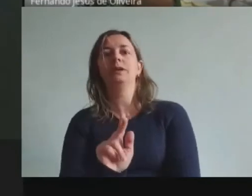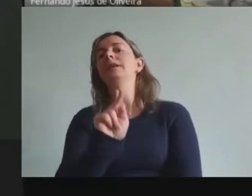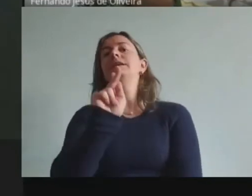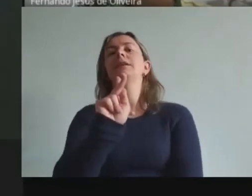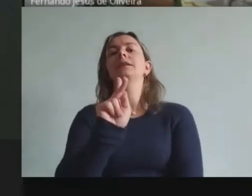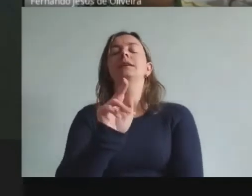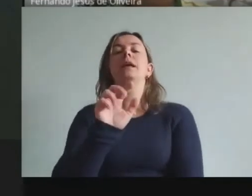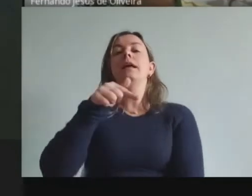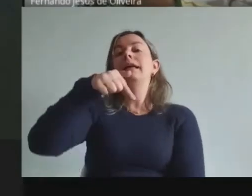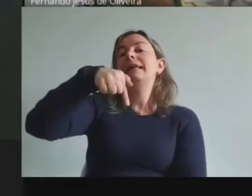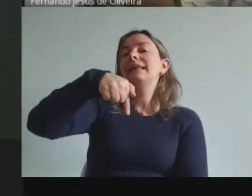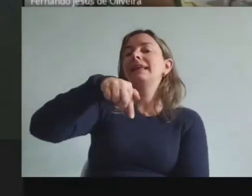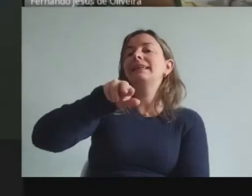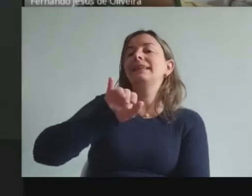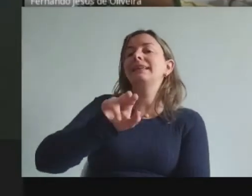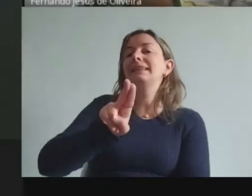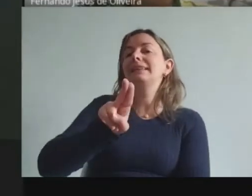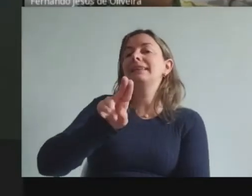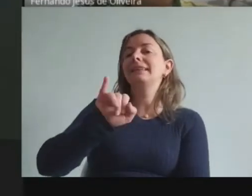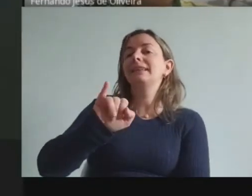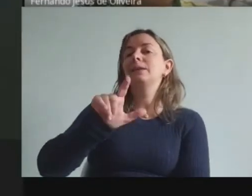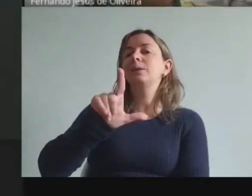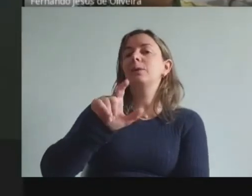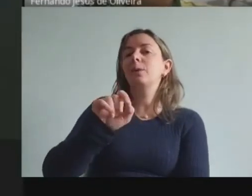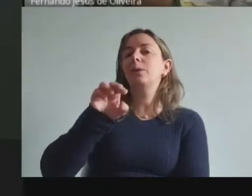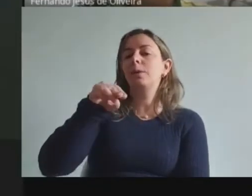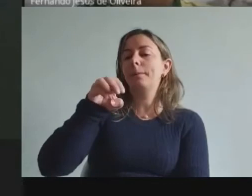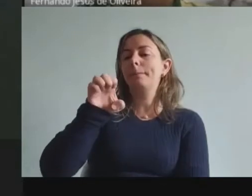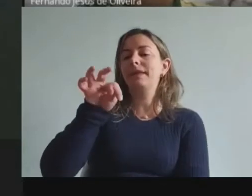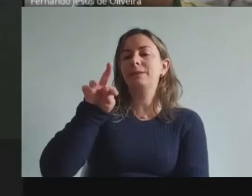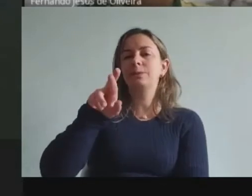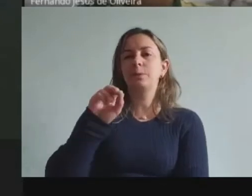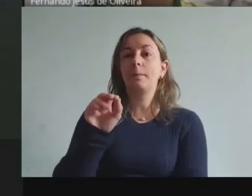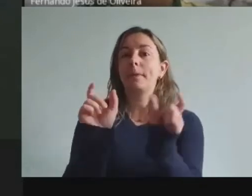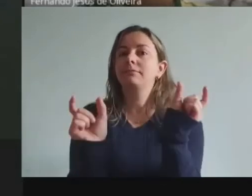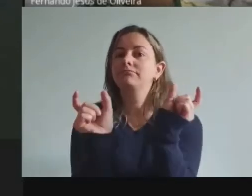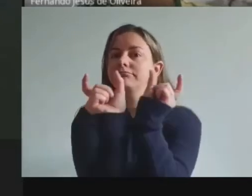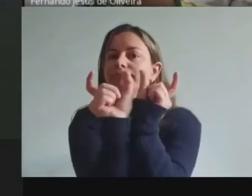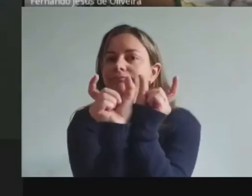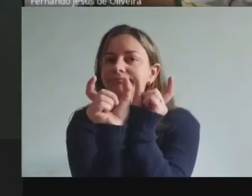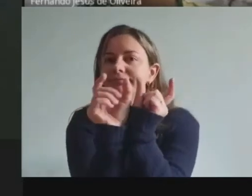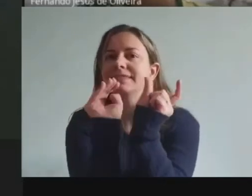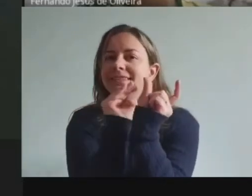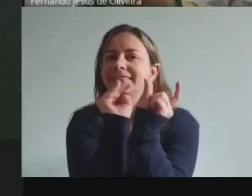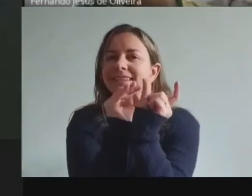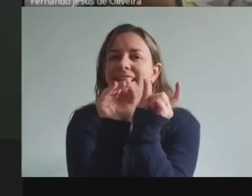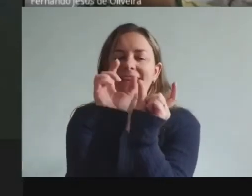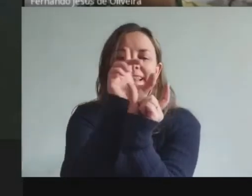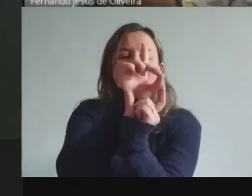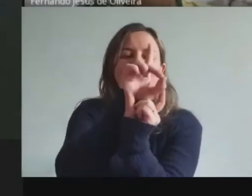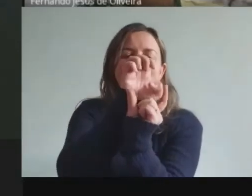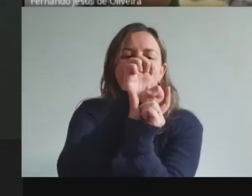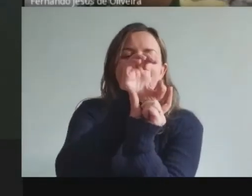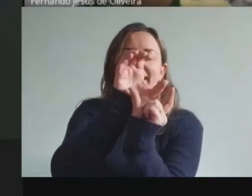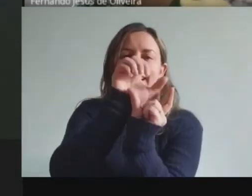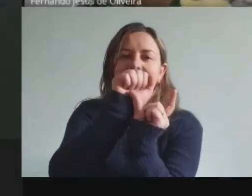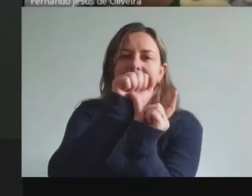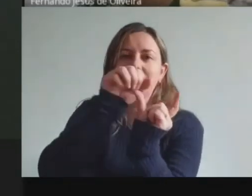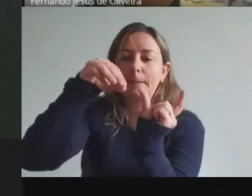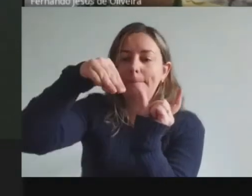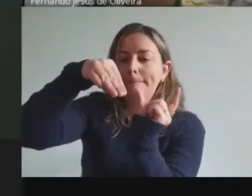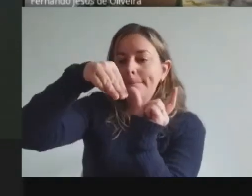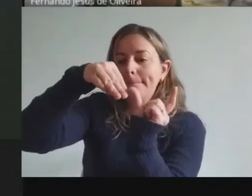metro, mas pode usar para qualquer unidade de sistema internacional, tá? Então, por isso que não é decâmetro, é